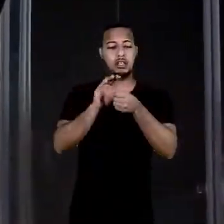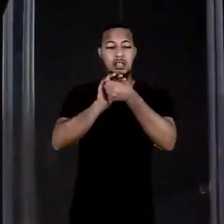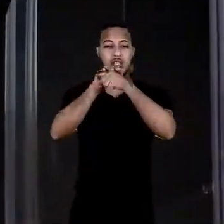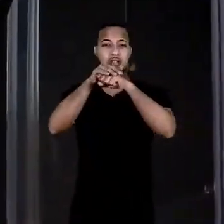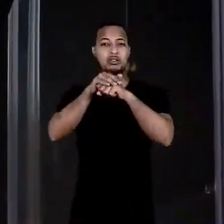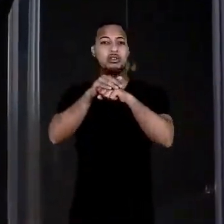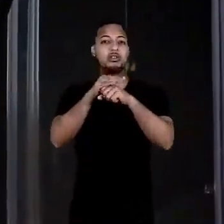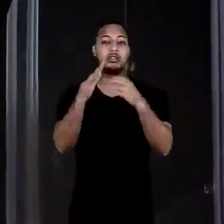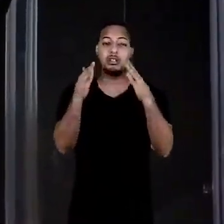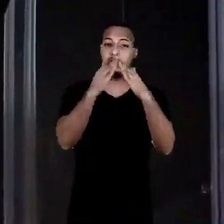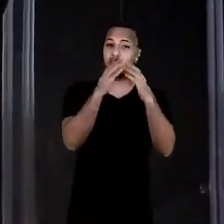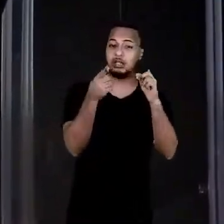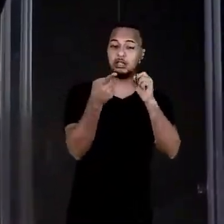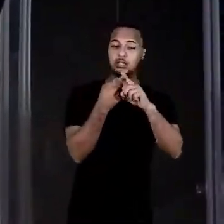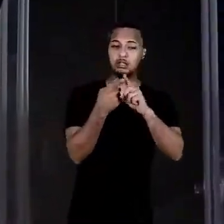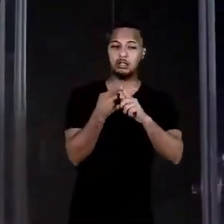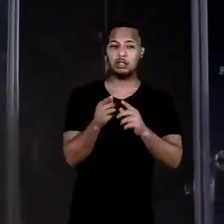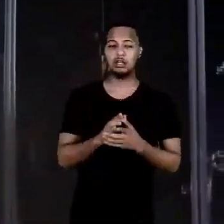casa. Ei,